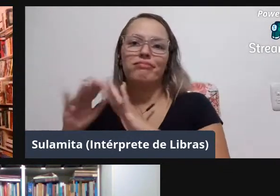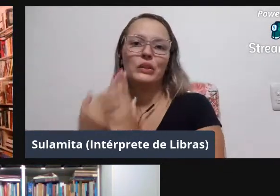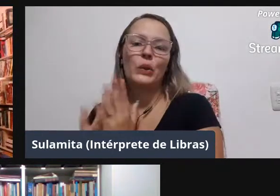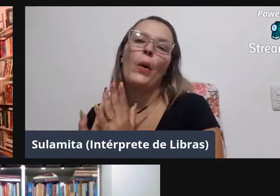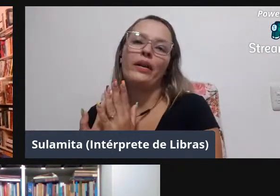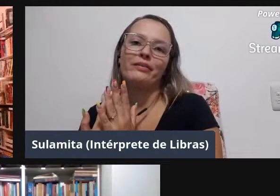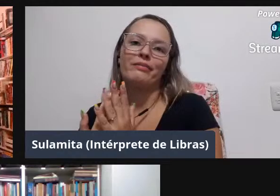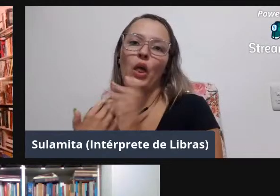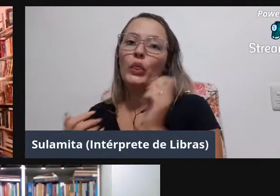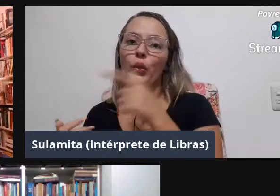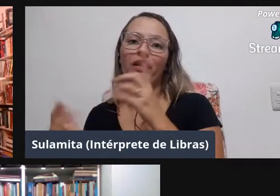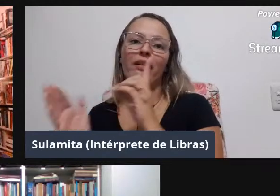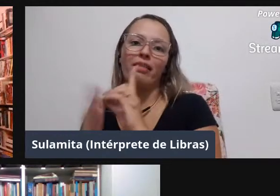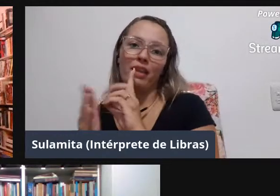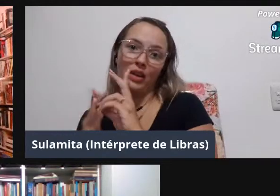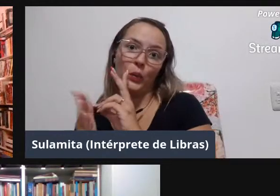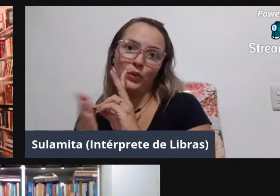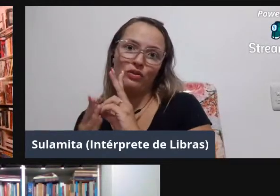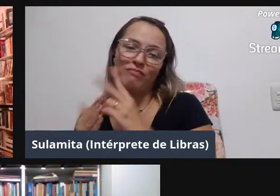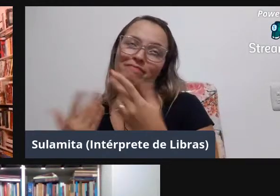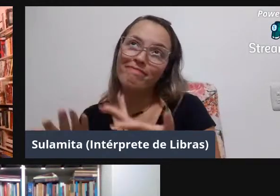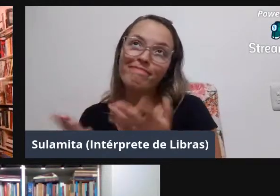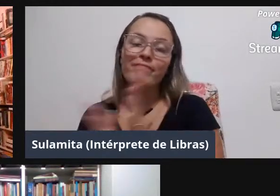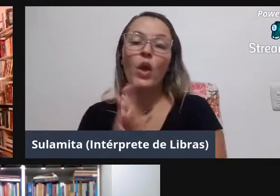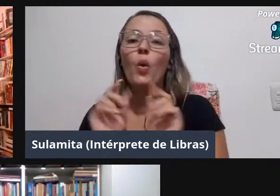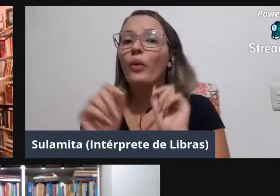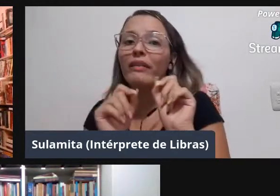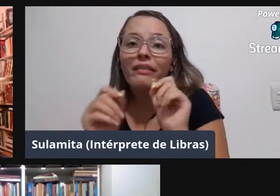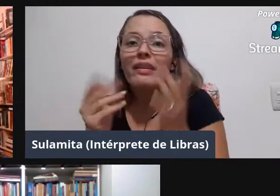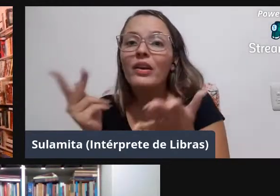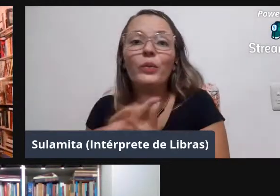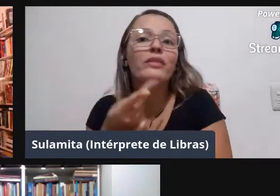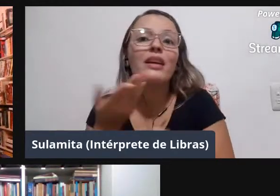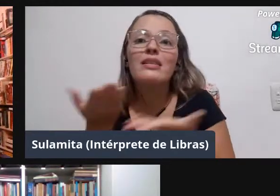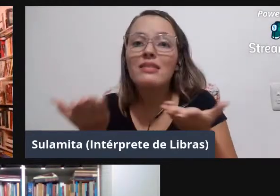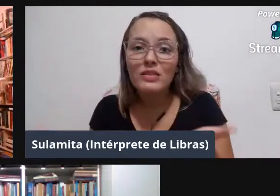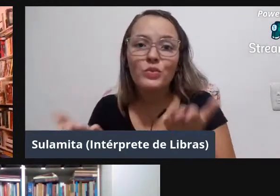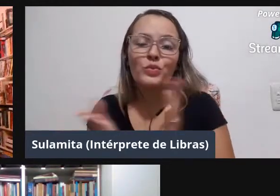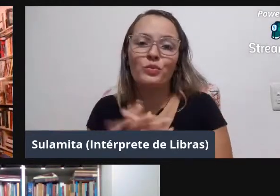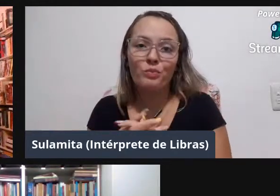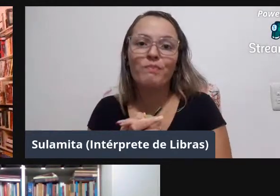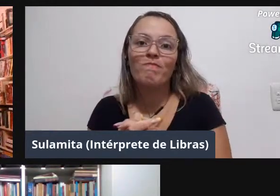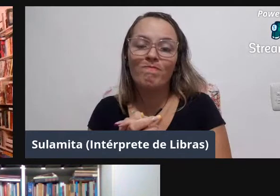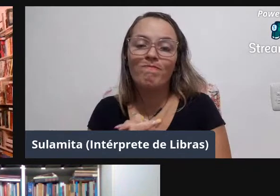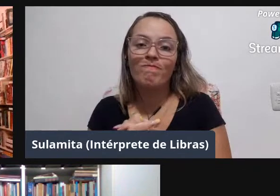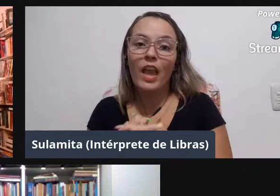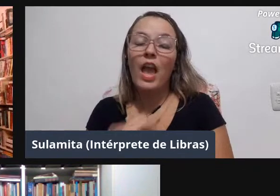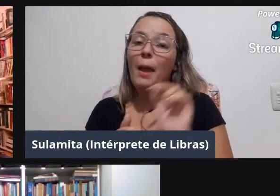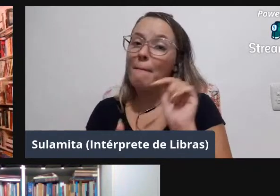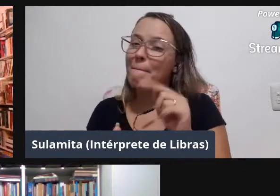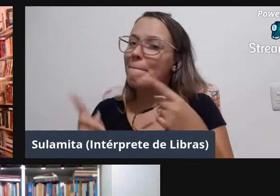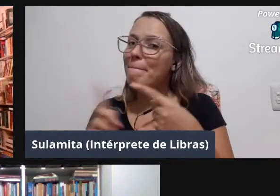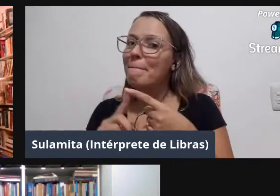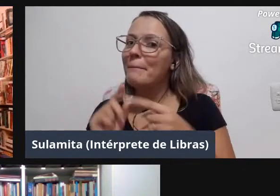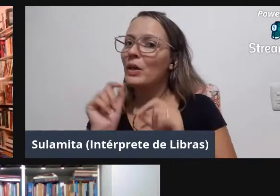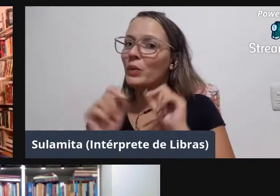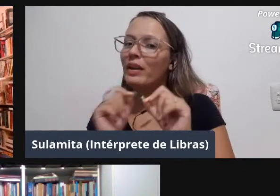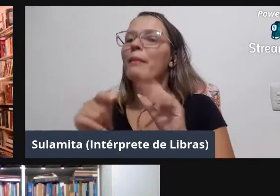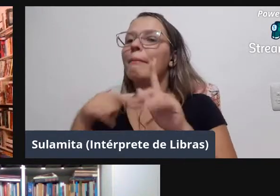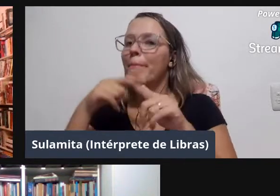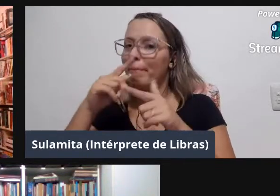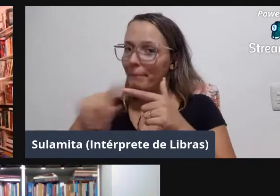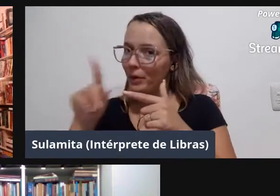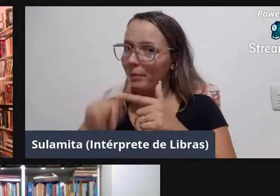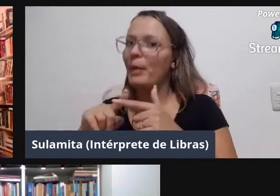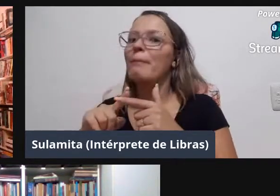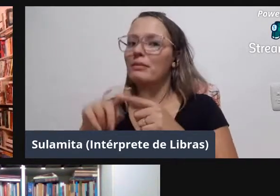que provoca isso? O nosso primeiro impulso é dizer que o problema é social, né? É da